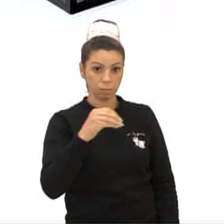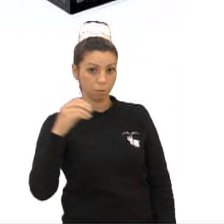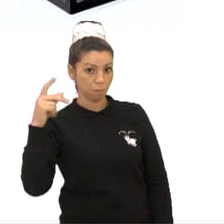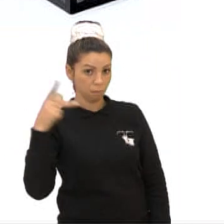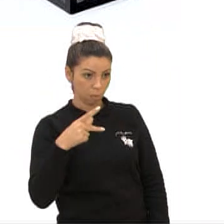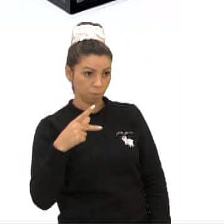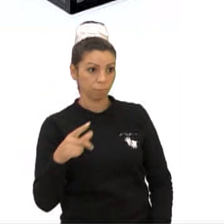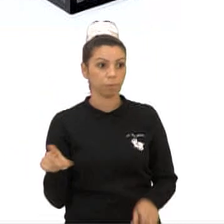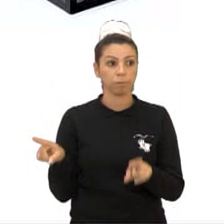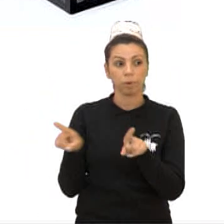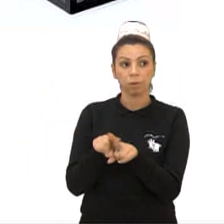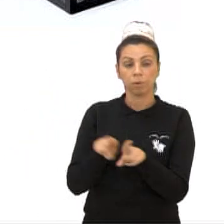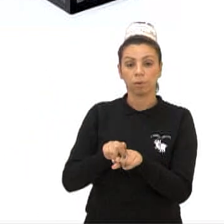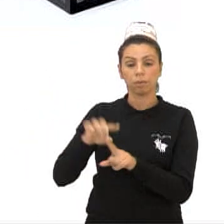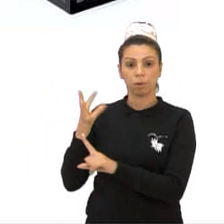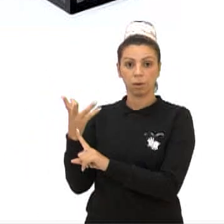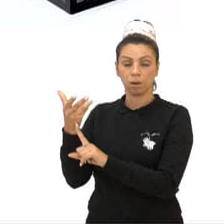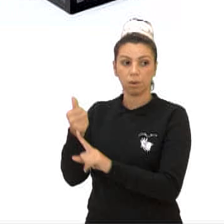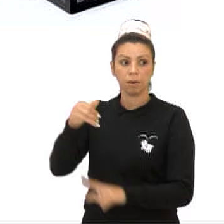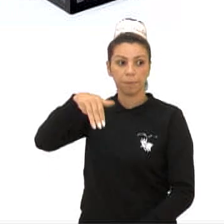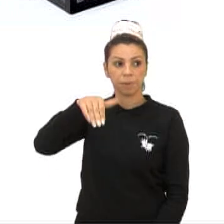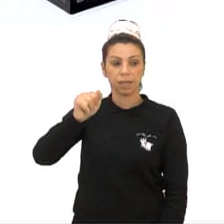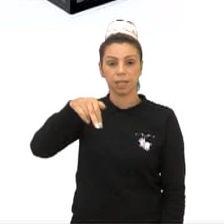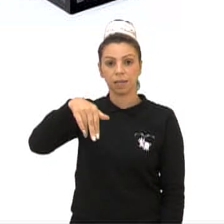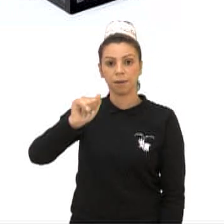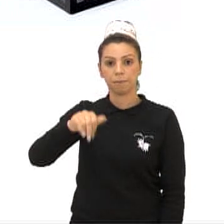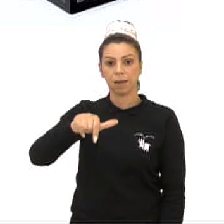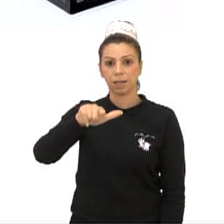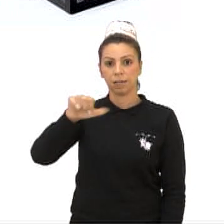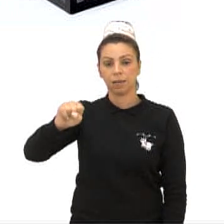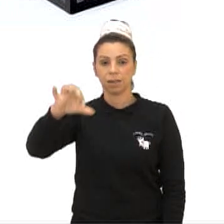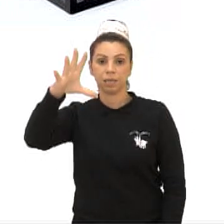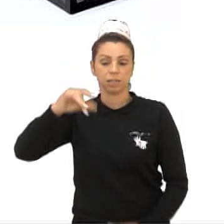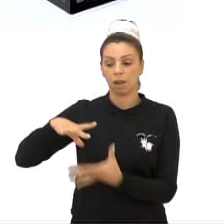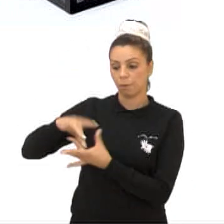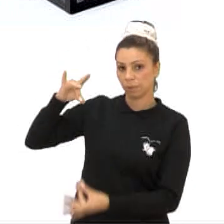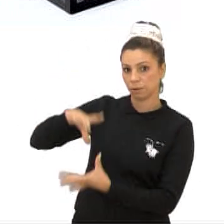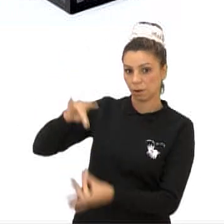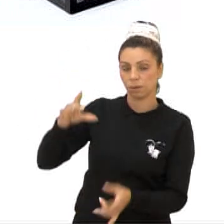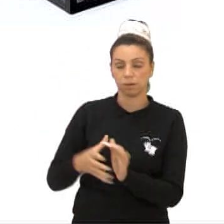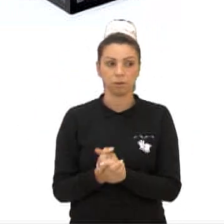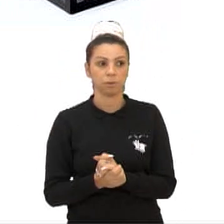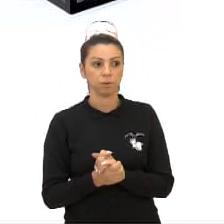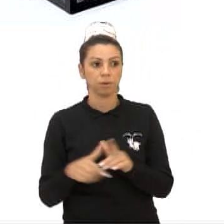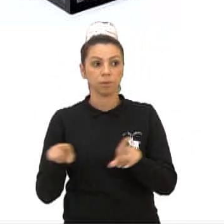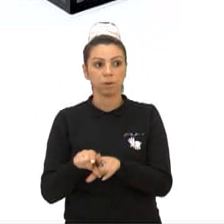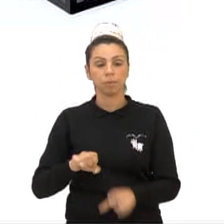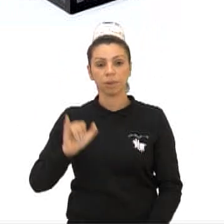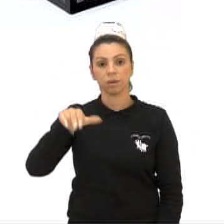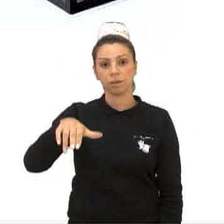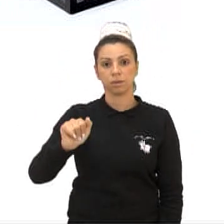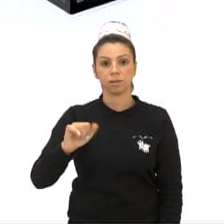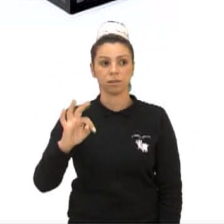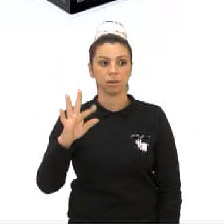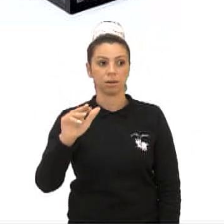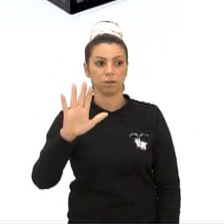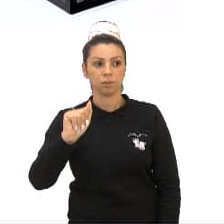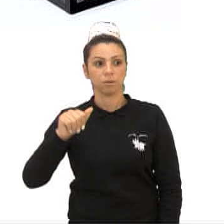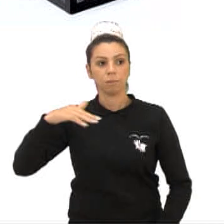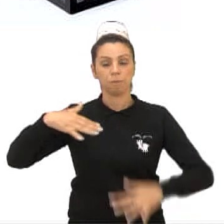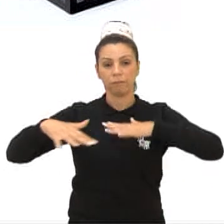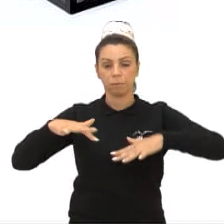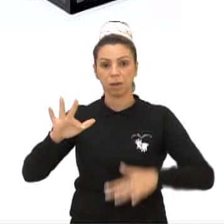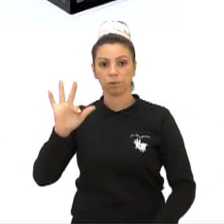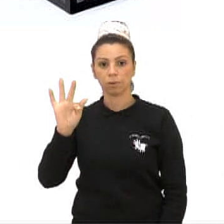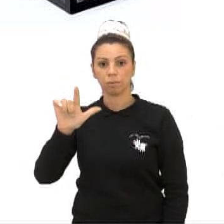figurativa. Nós temos a arte minimalista, que é totalmente abstrata. Nós temos a instalação, que é do movimento Fluxus,